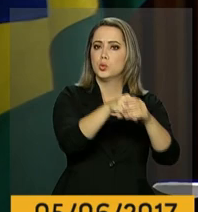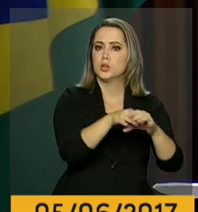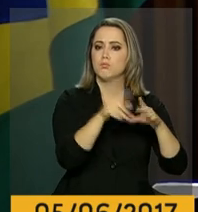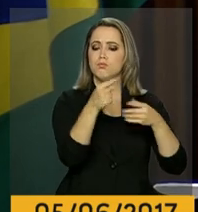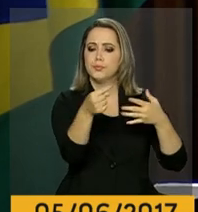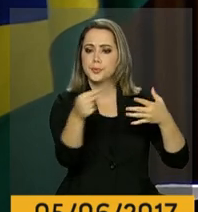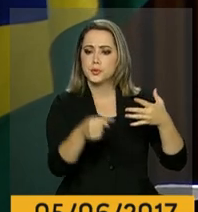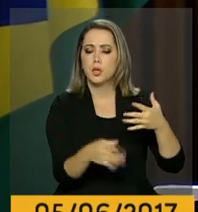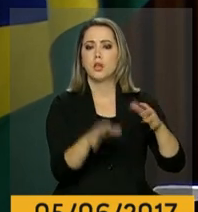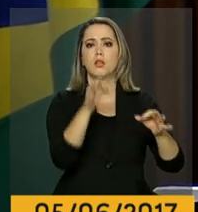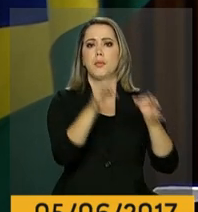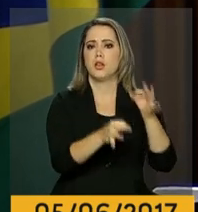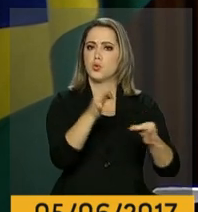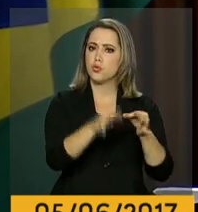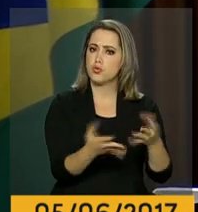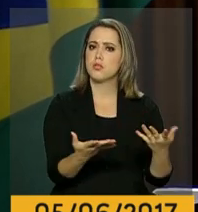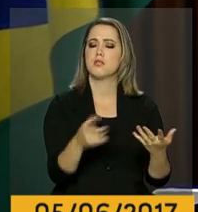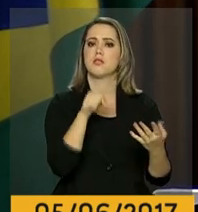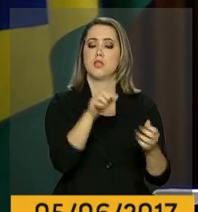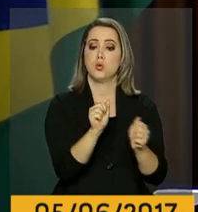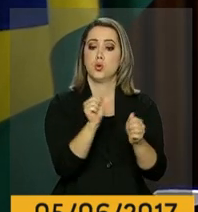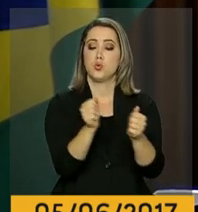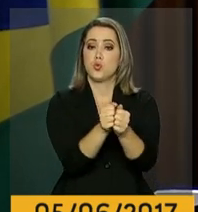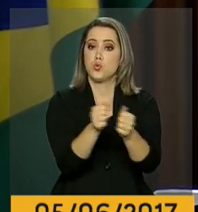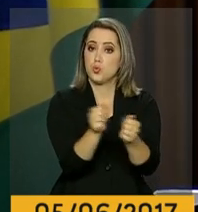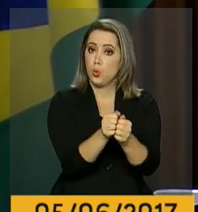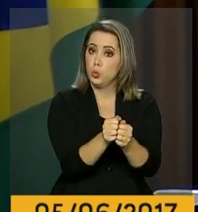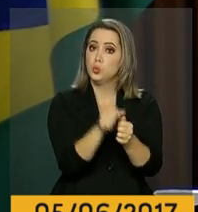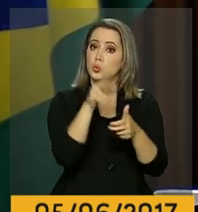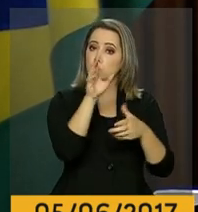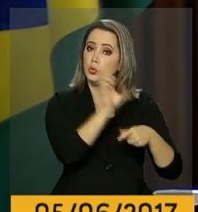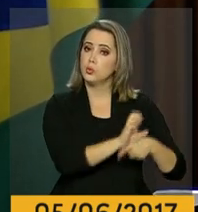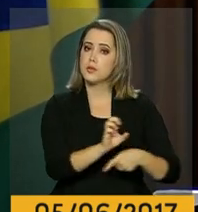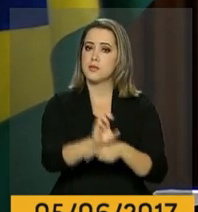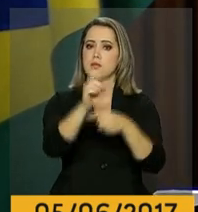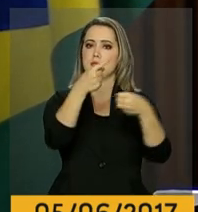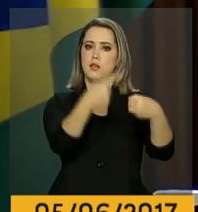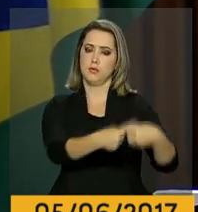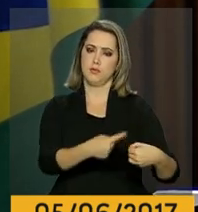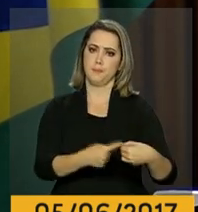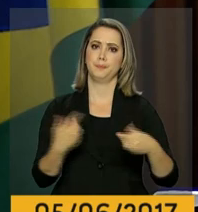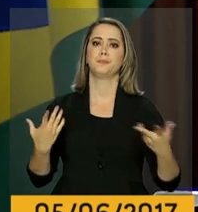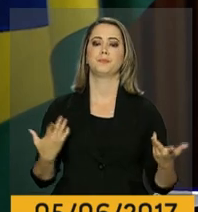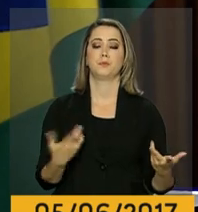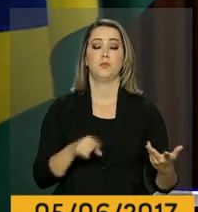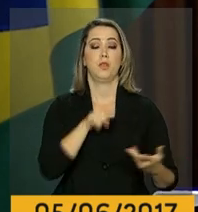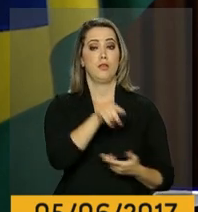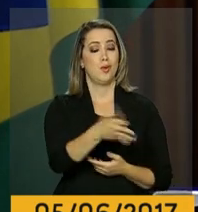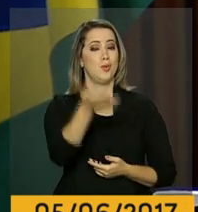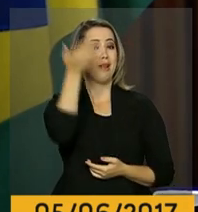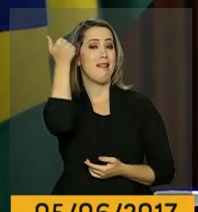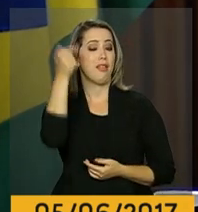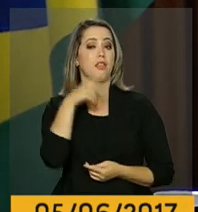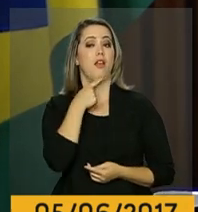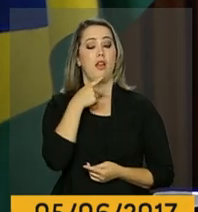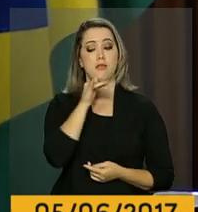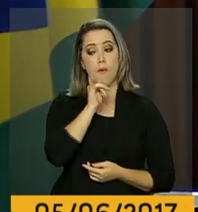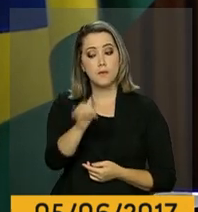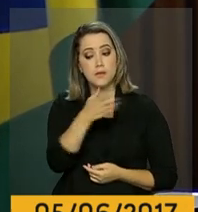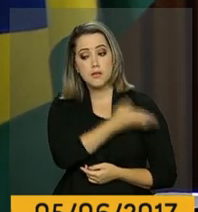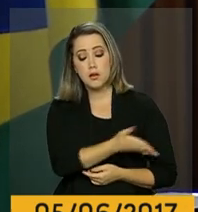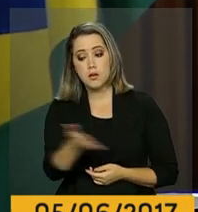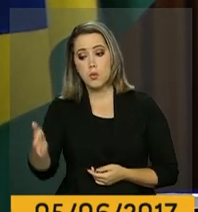naturalmente jurídica com os estados e municípios brasileiros e naquela oportunidade devo dizer aos senhores e as